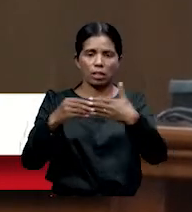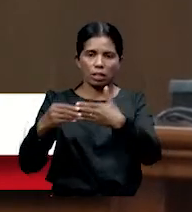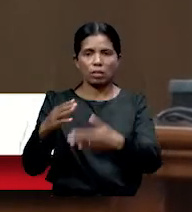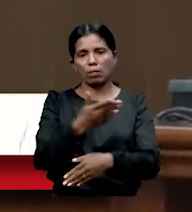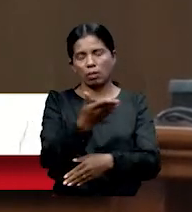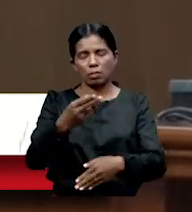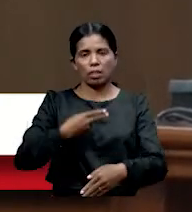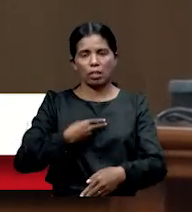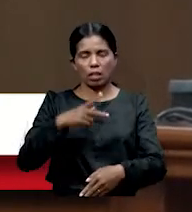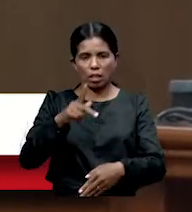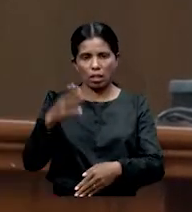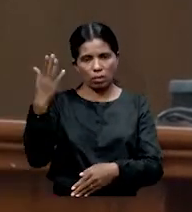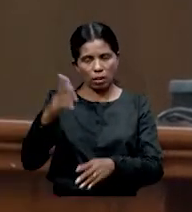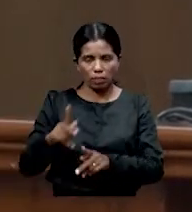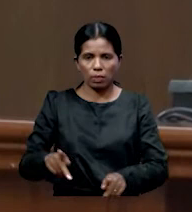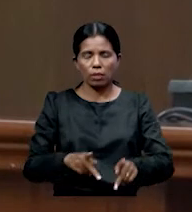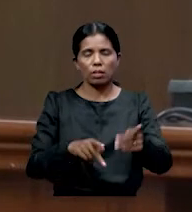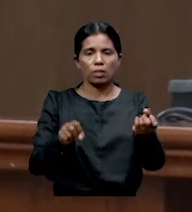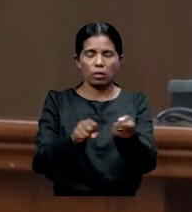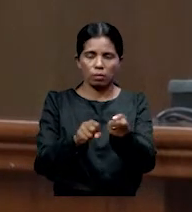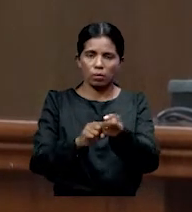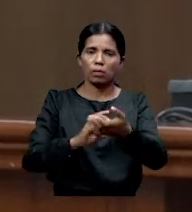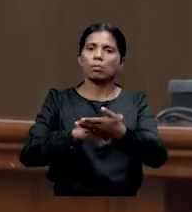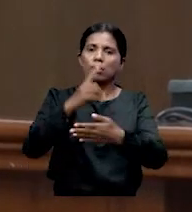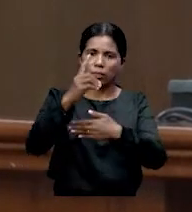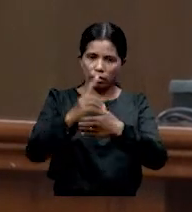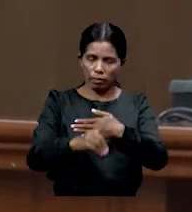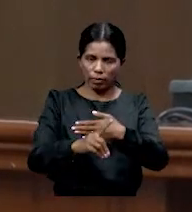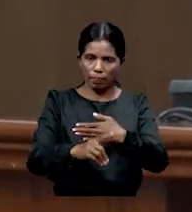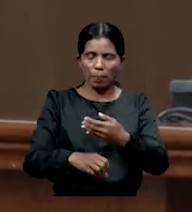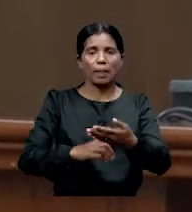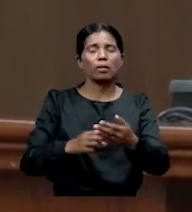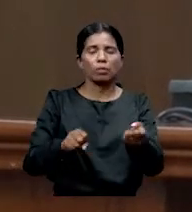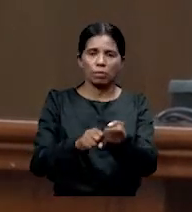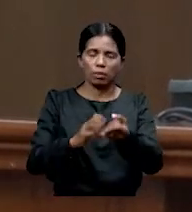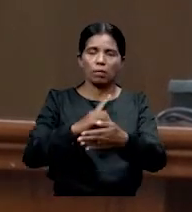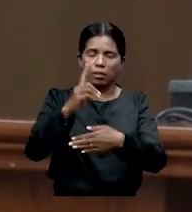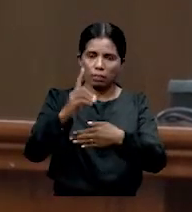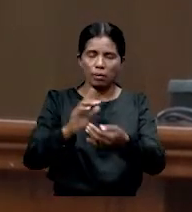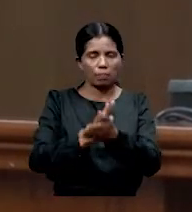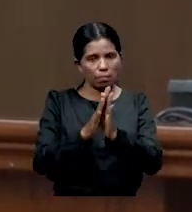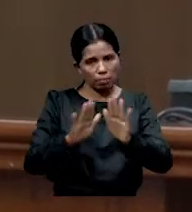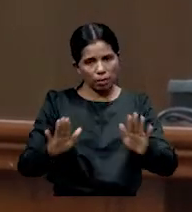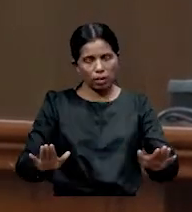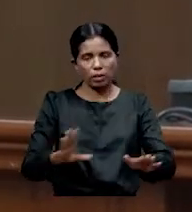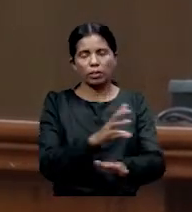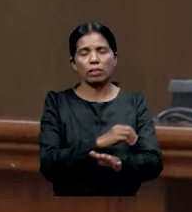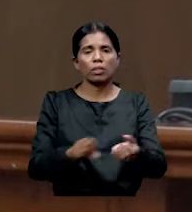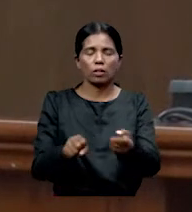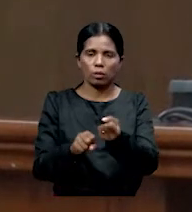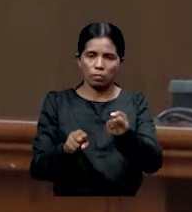comportamento e a público, onde contribui para desenvolvimento. Contribui para a paz, na estabilidade, no contribui